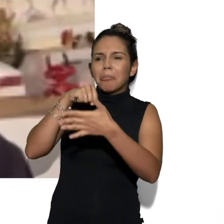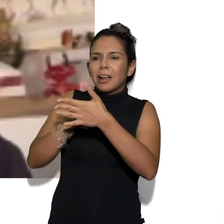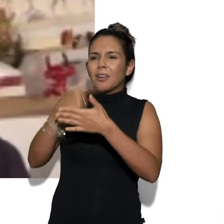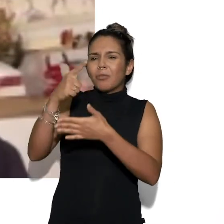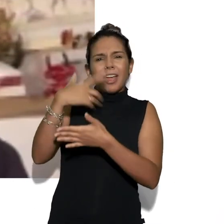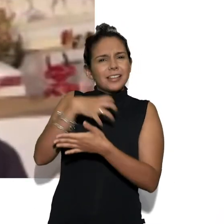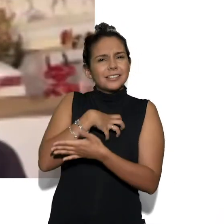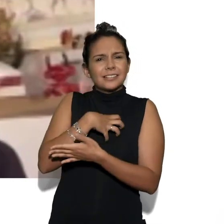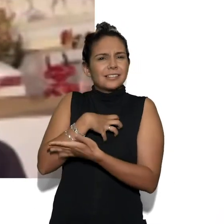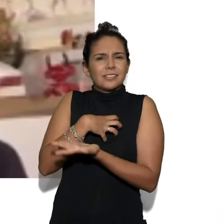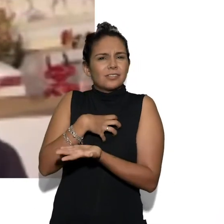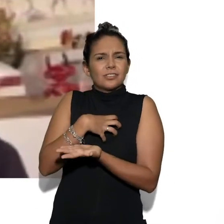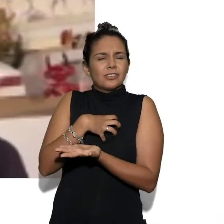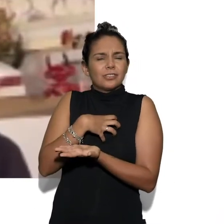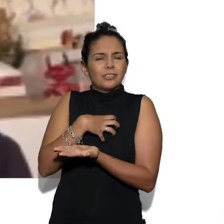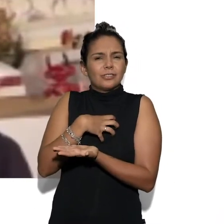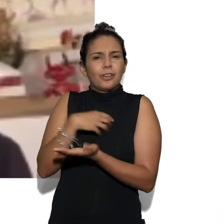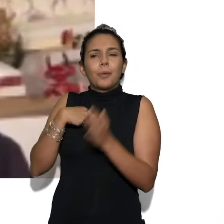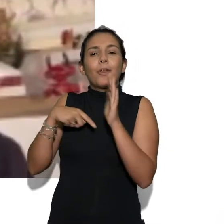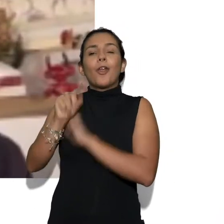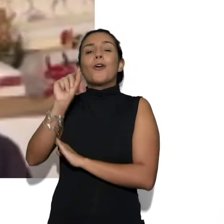sentido. O que, por exemplo, achar Walter?